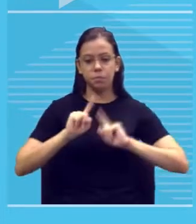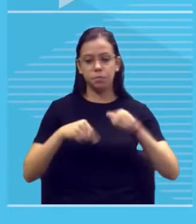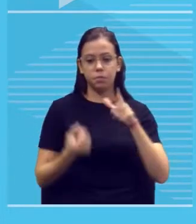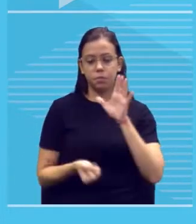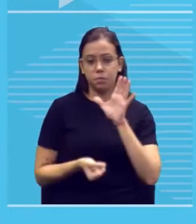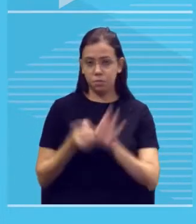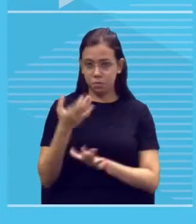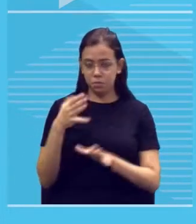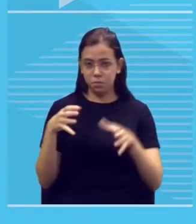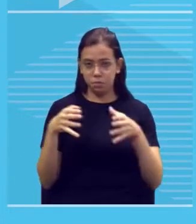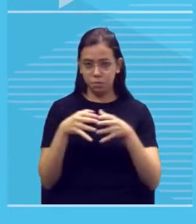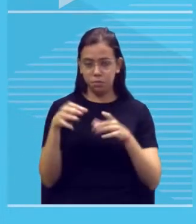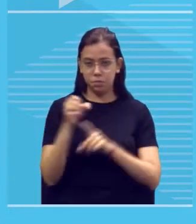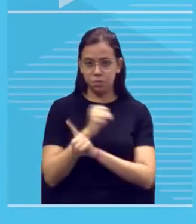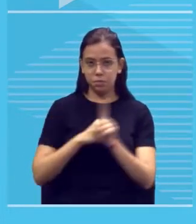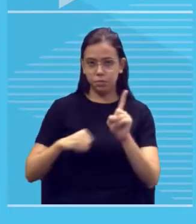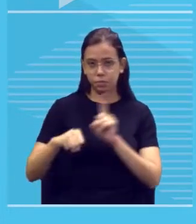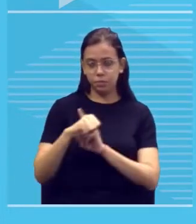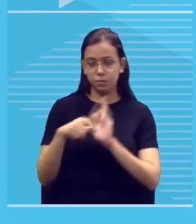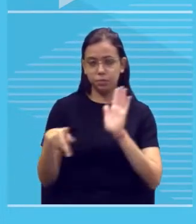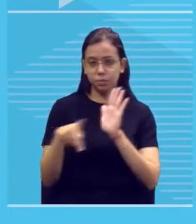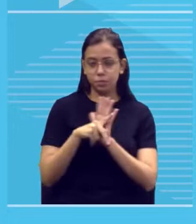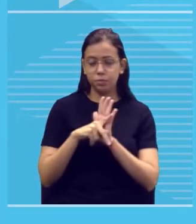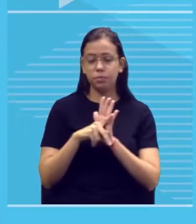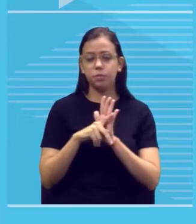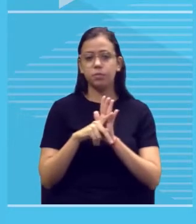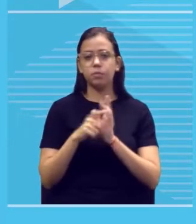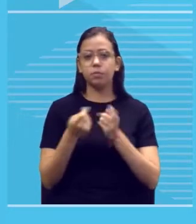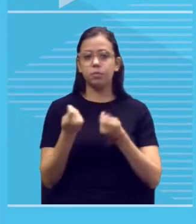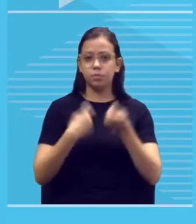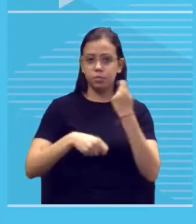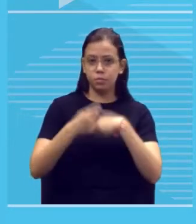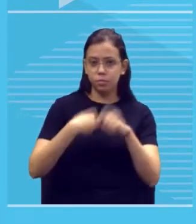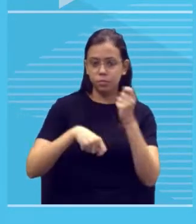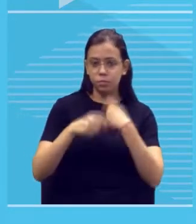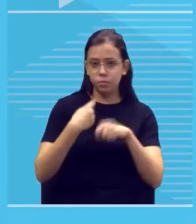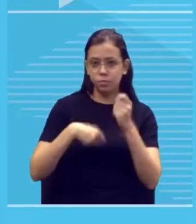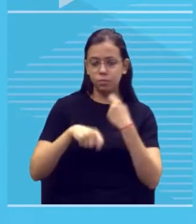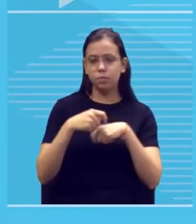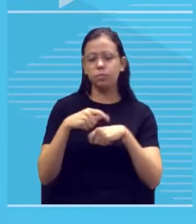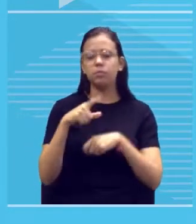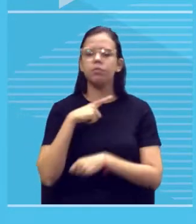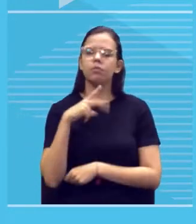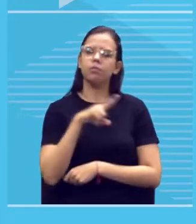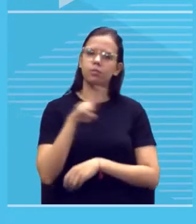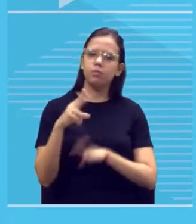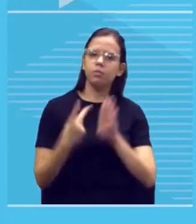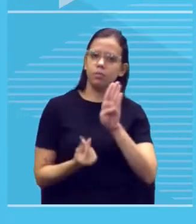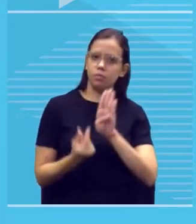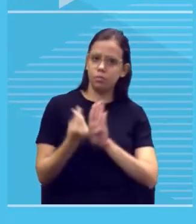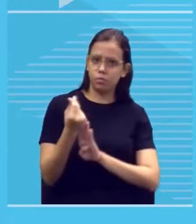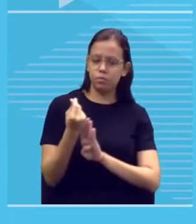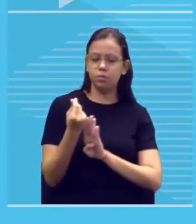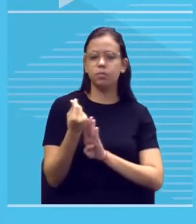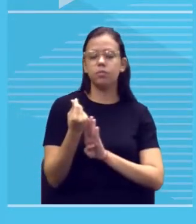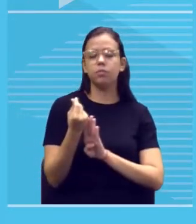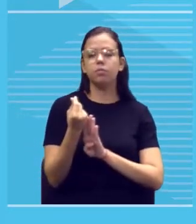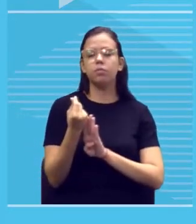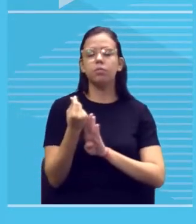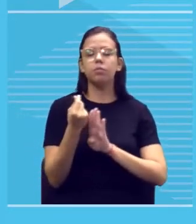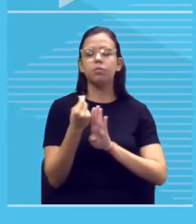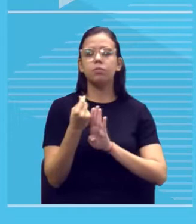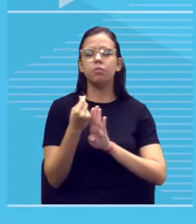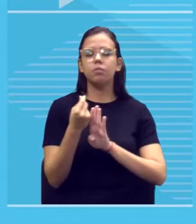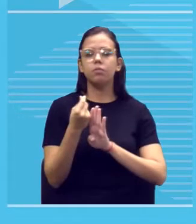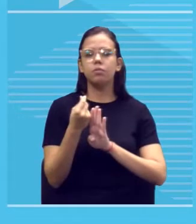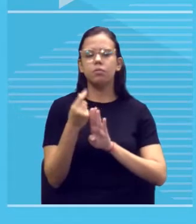classe comerciante e vai ser chamado de burguesa depois e de